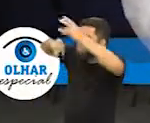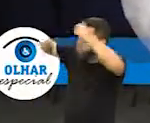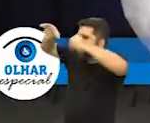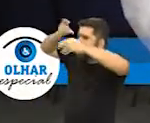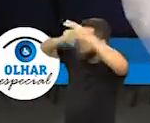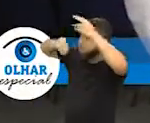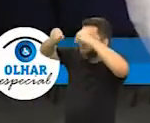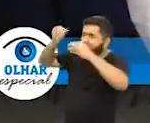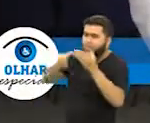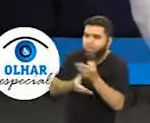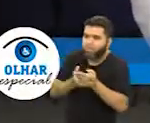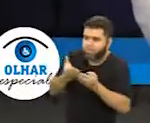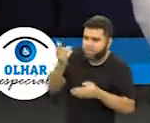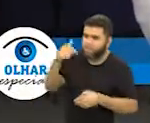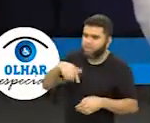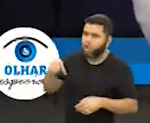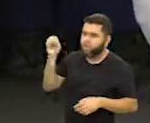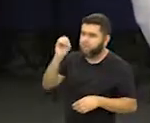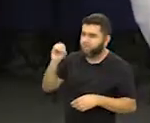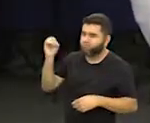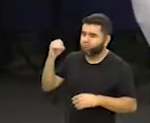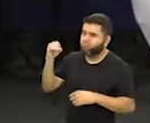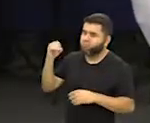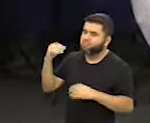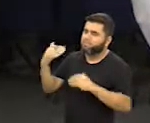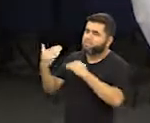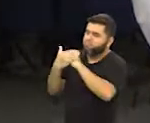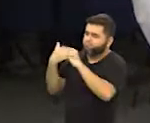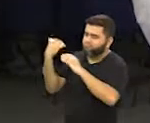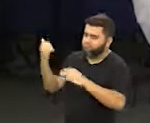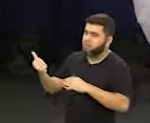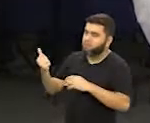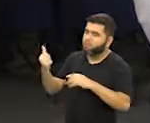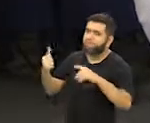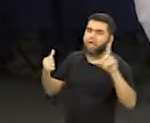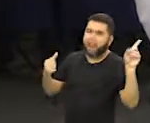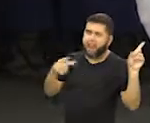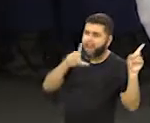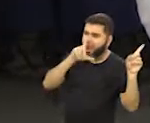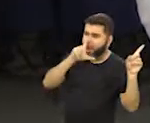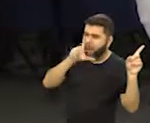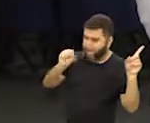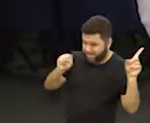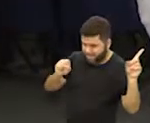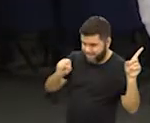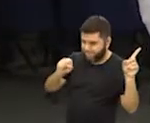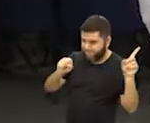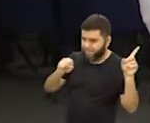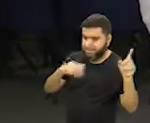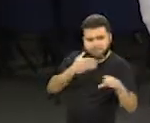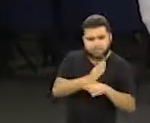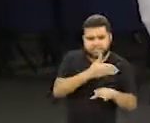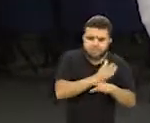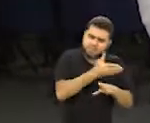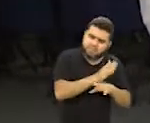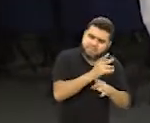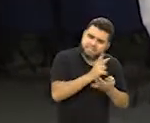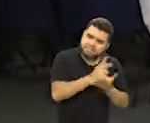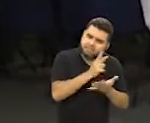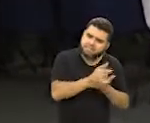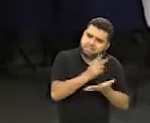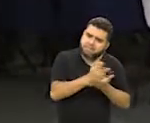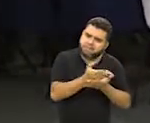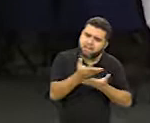né? É um convite que foi feito do Conselho daqui de Osasco e do Espaço da Cidadania para a gente lá em Limeira, onde a gente